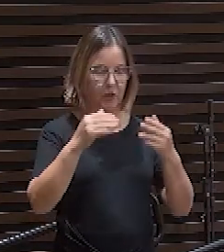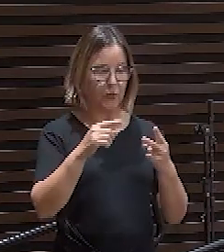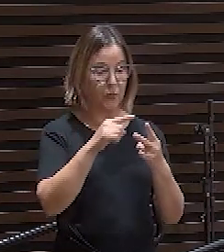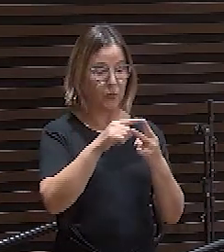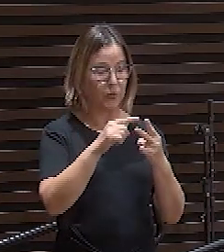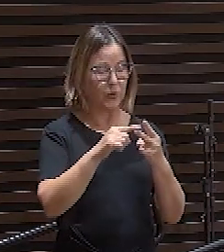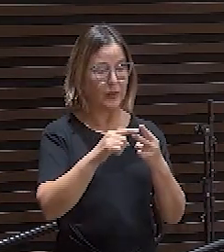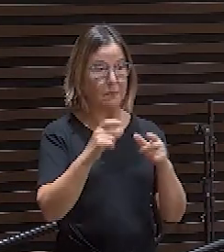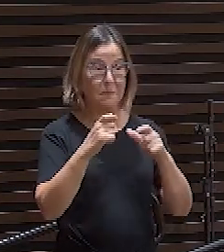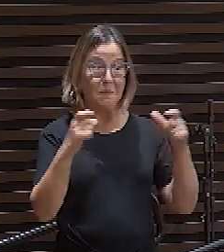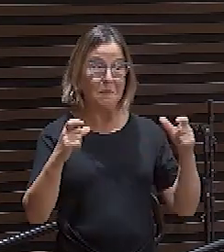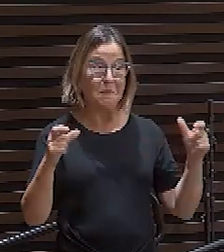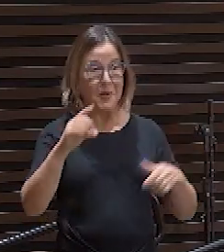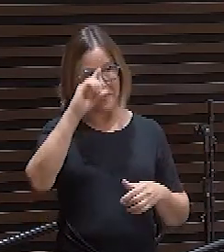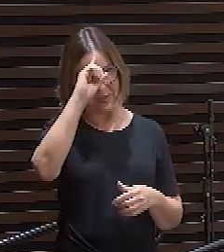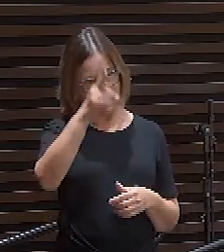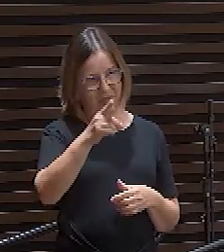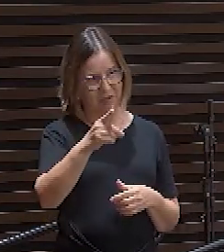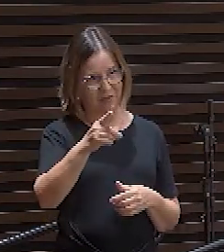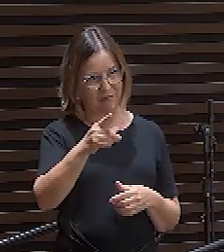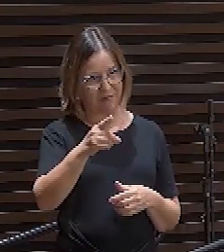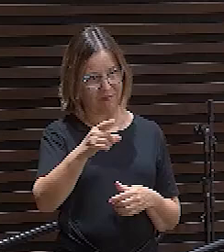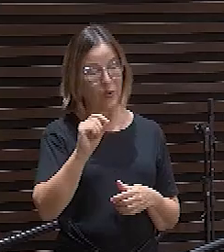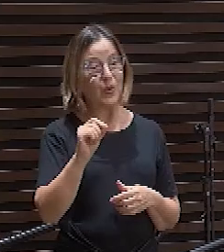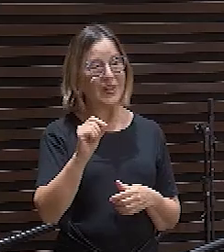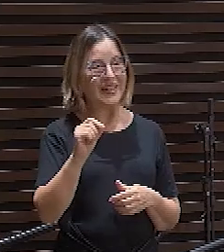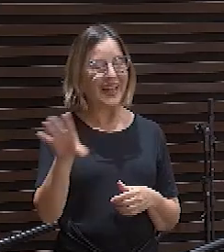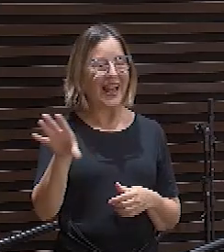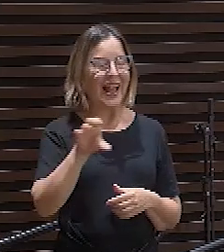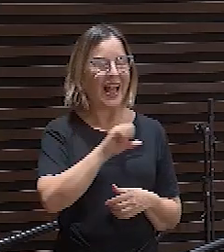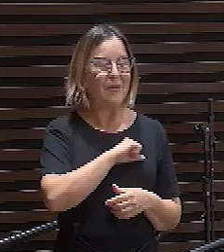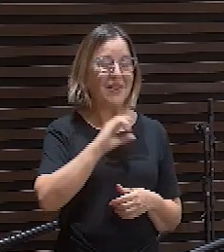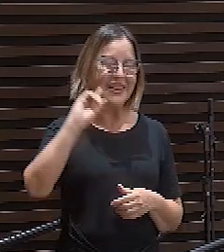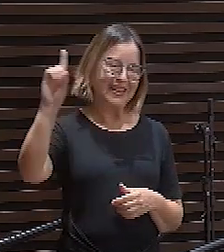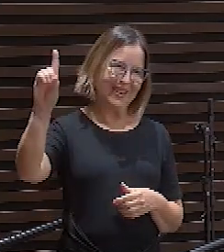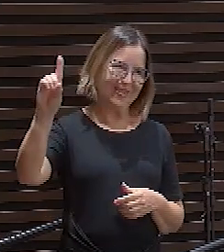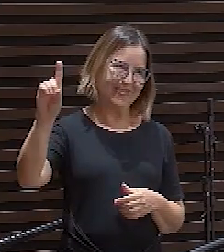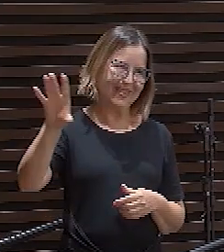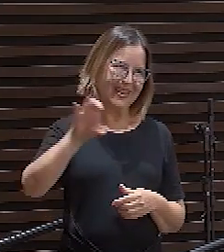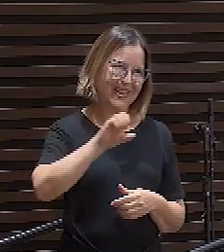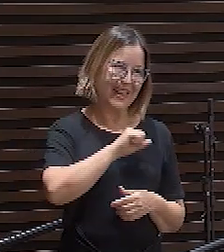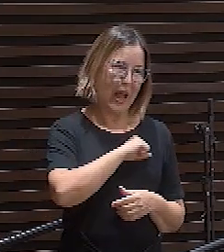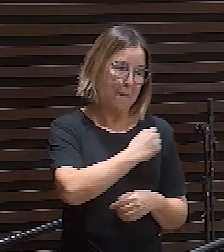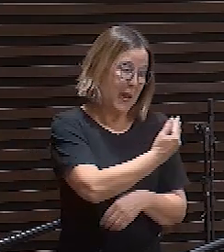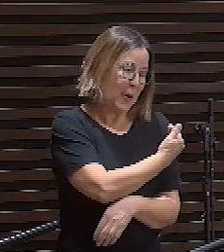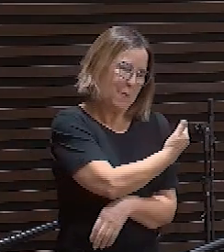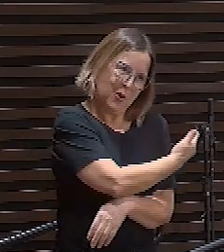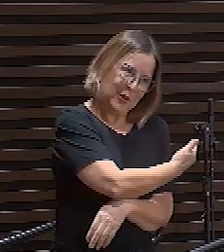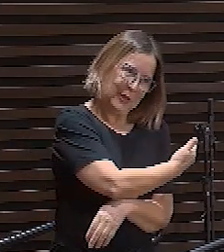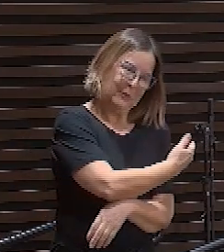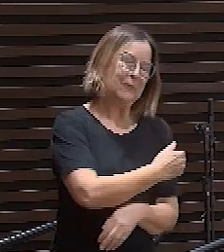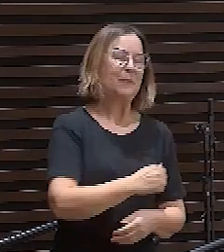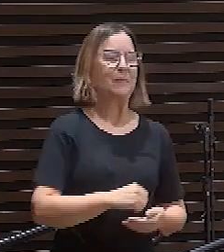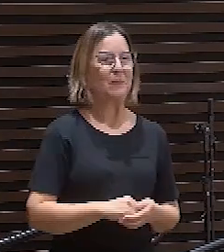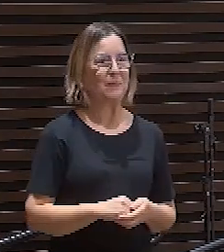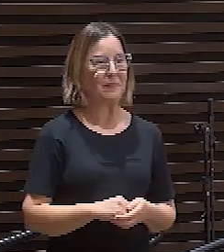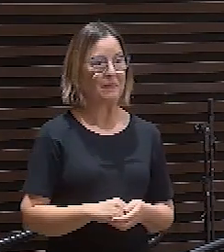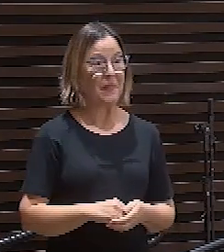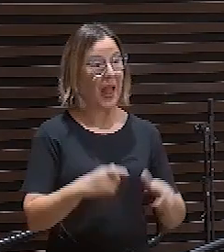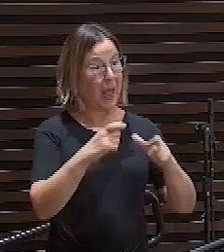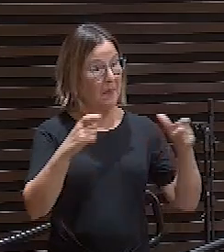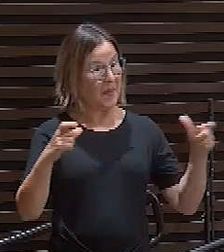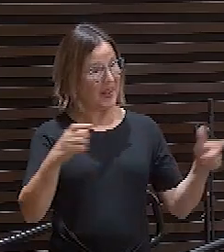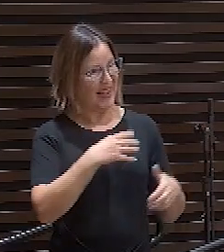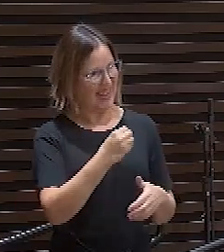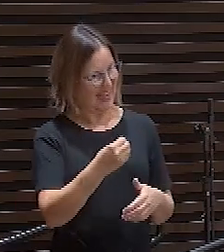ao próximo. Olha que coisa legal. A maior herança que Deus nos deixou e que nós podemos deixar é o